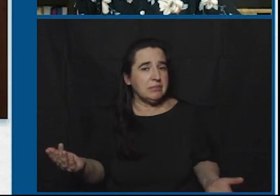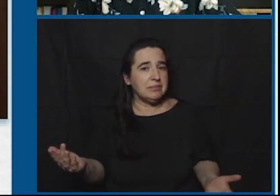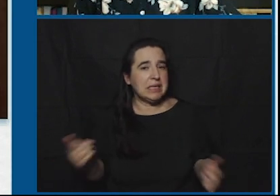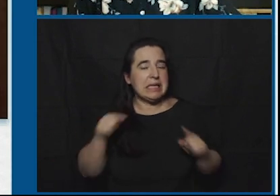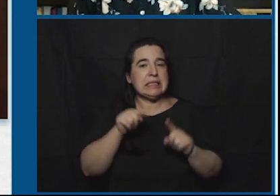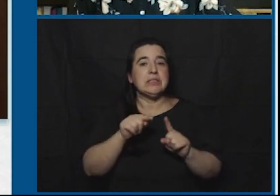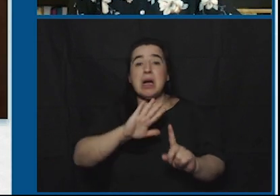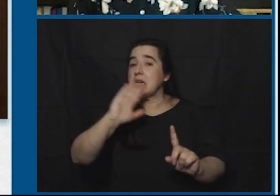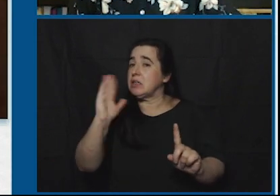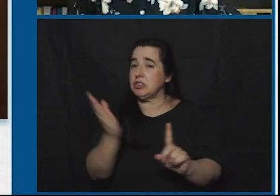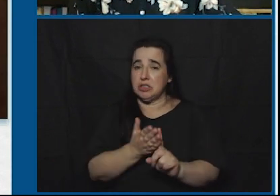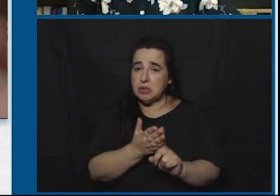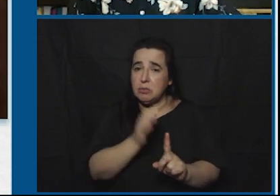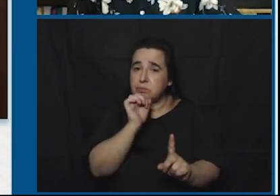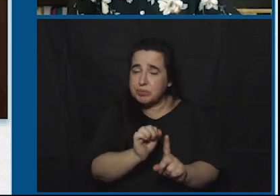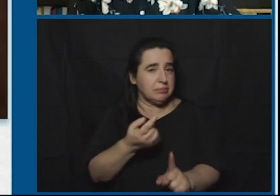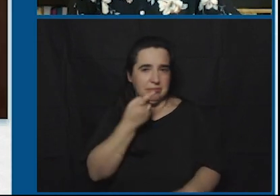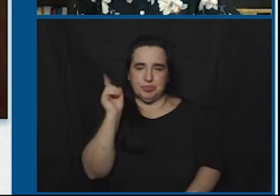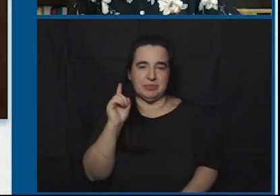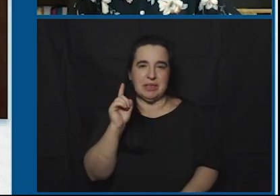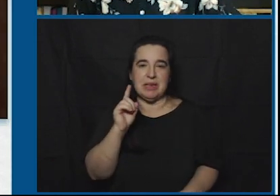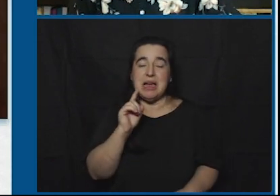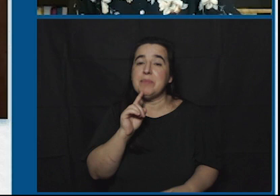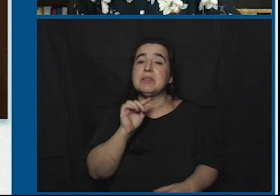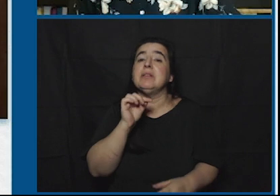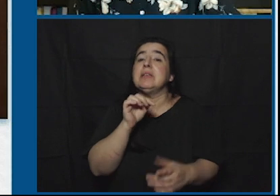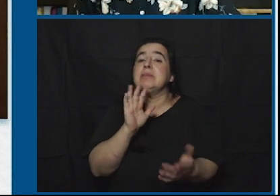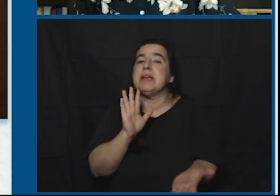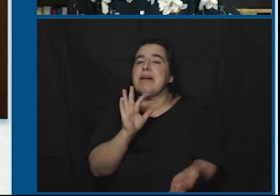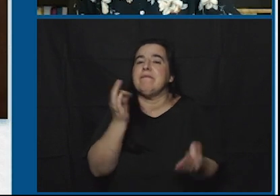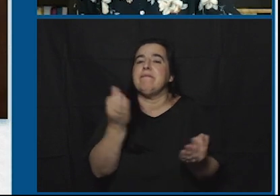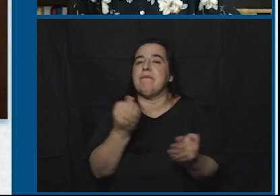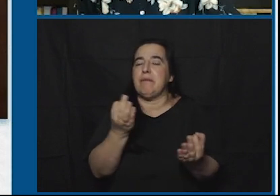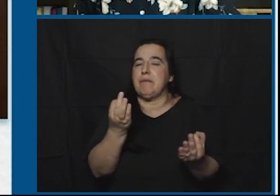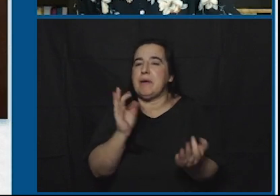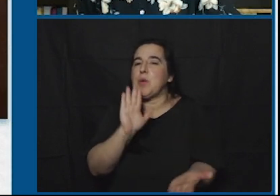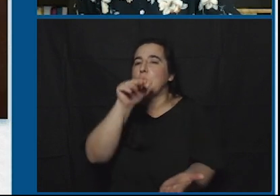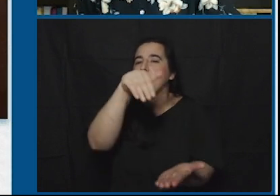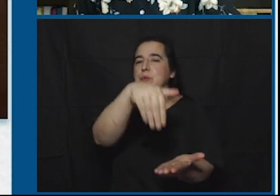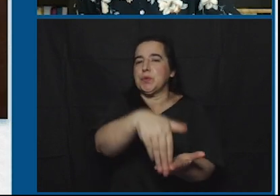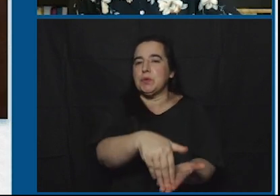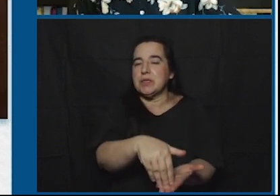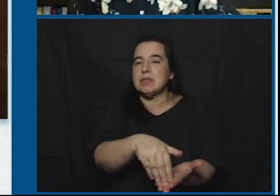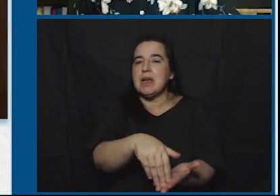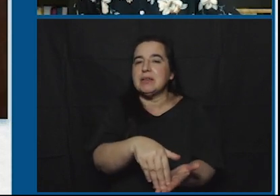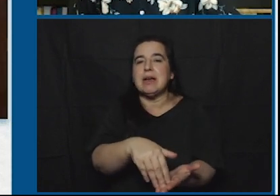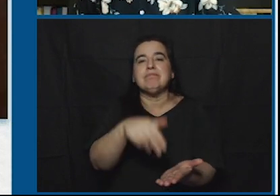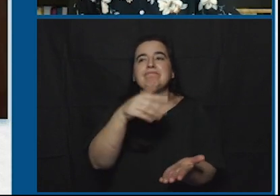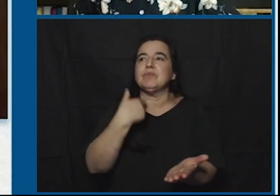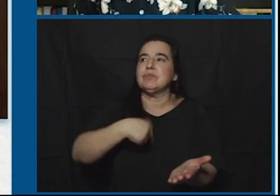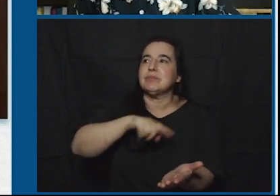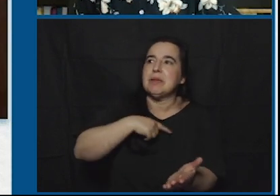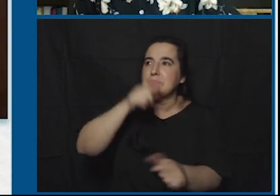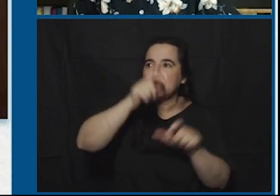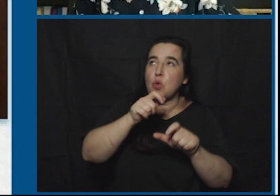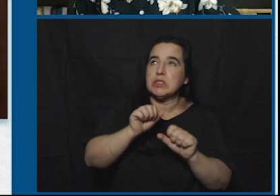de maneira nenhuma a castigos, mas aquilo que se refere é justamente às consequências dessa não